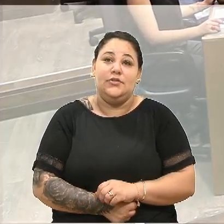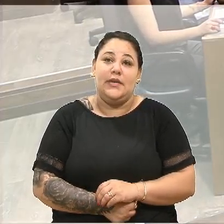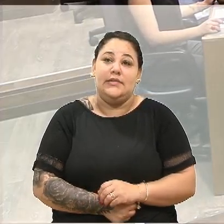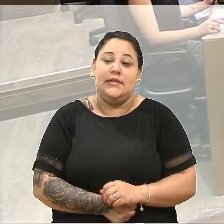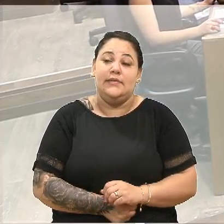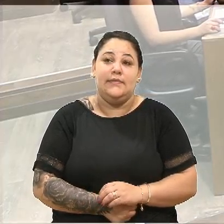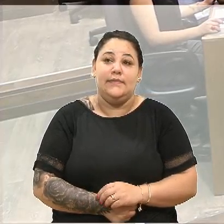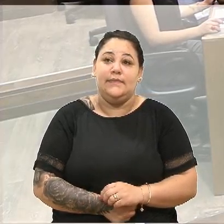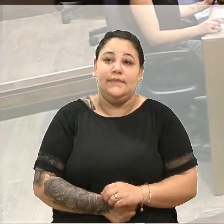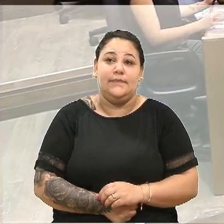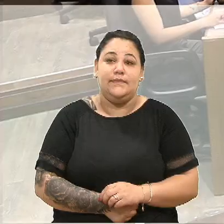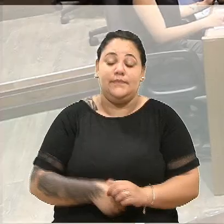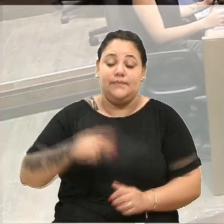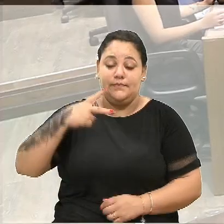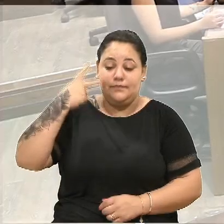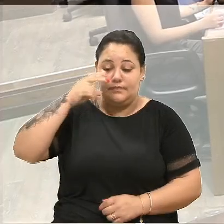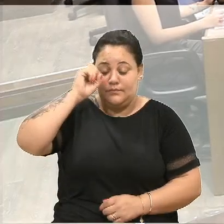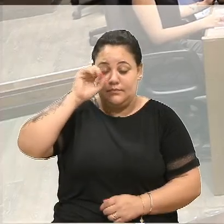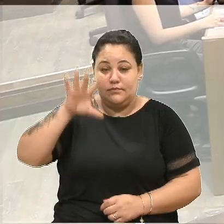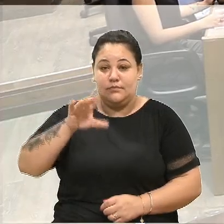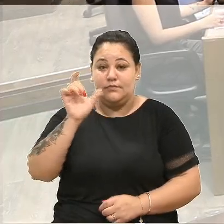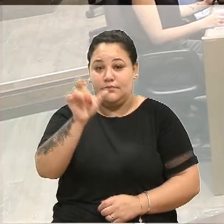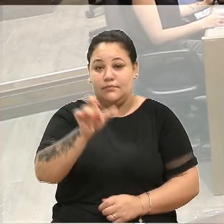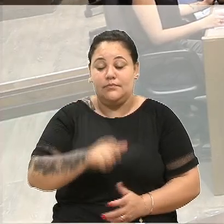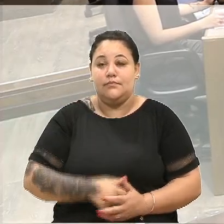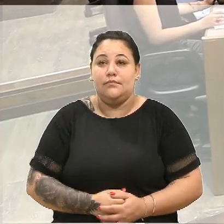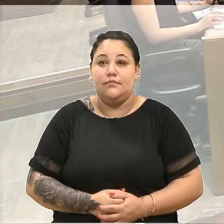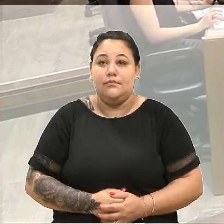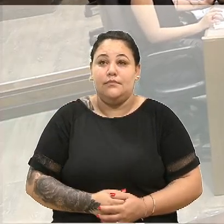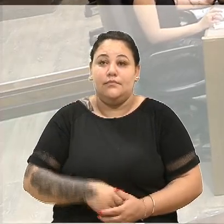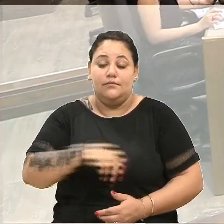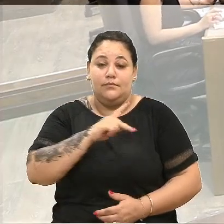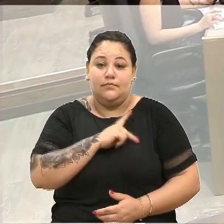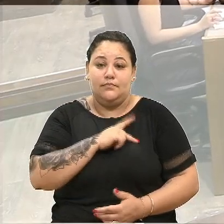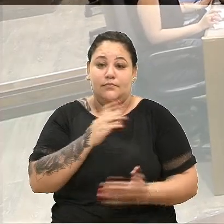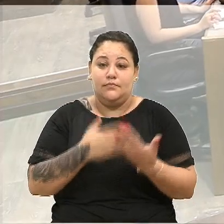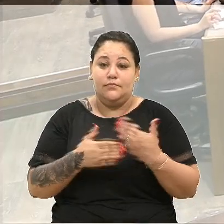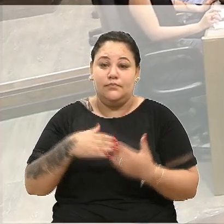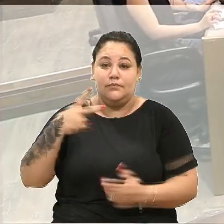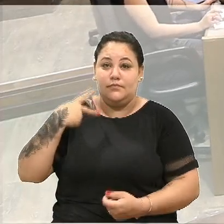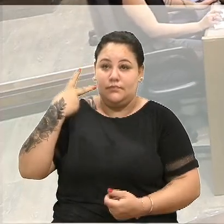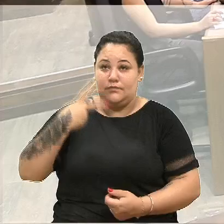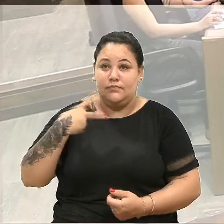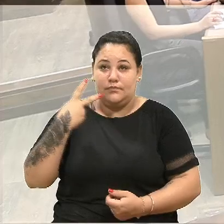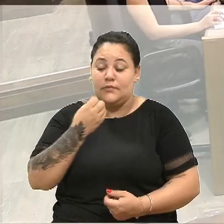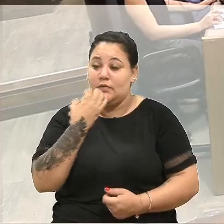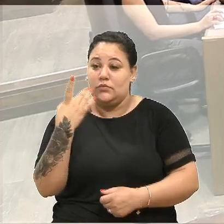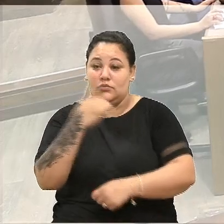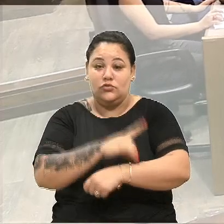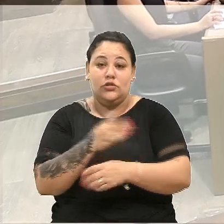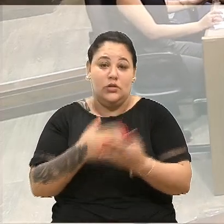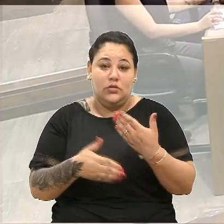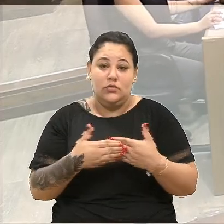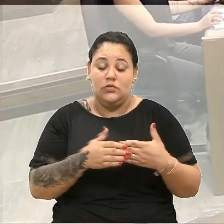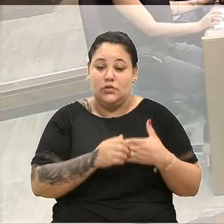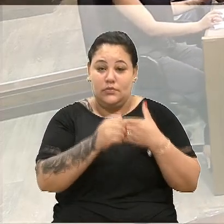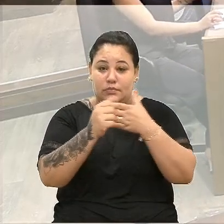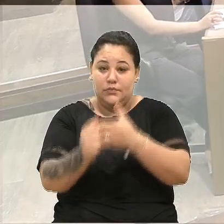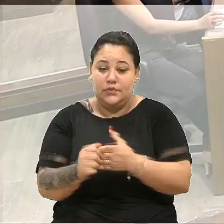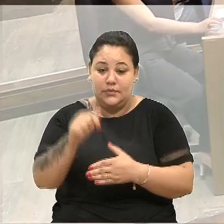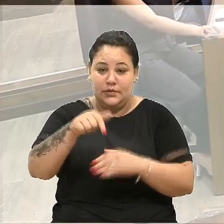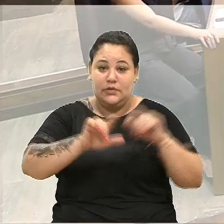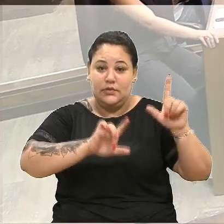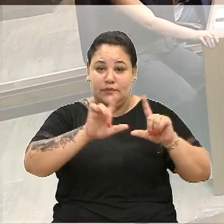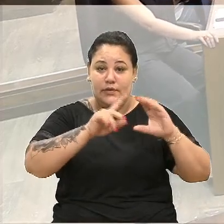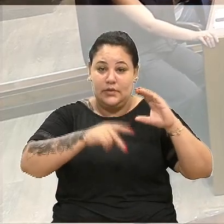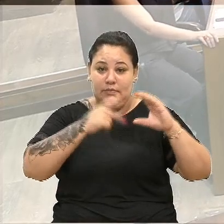Vereador Fiuza, com a palavra. Obrigado, senhora presidente, senhoras e senhores vereadores. Bom dia a todos que nos acompanham pela TV Câmara e